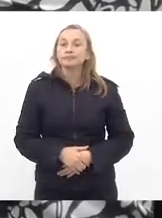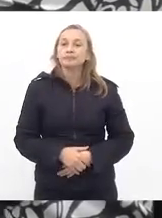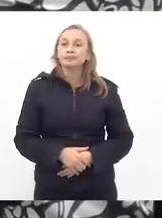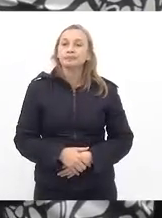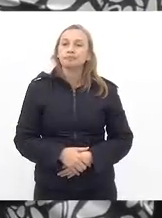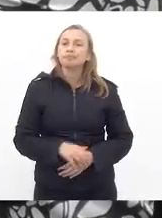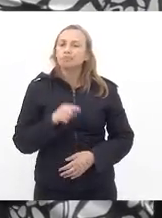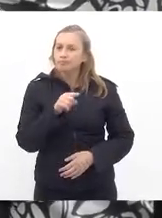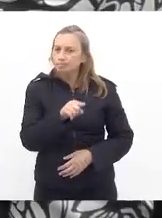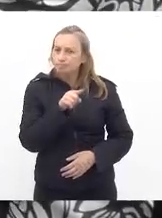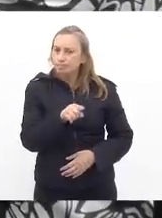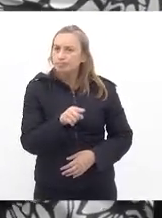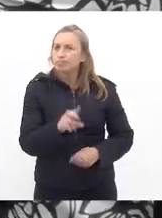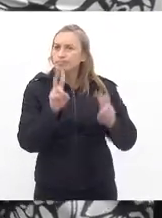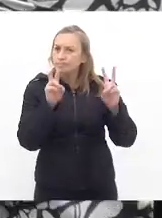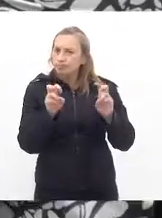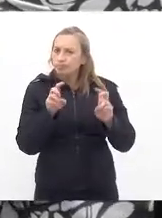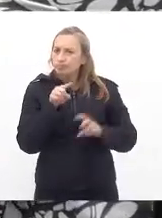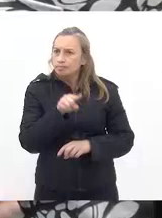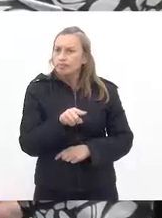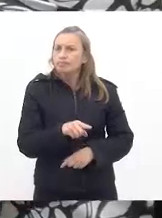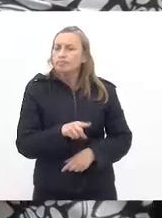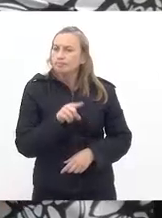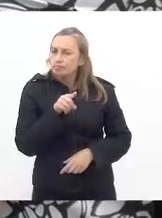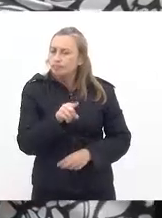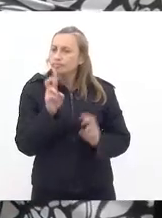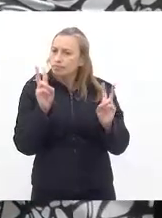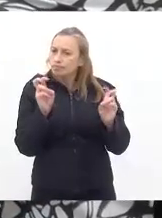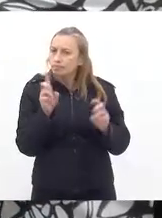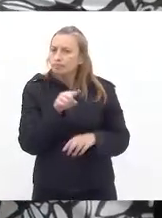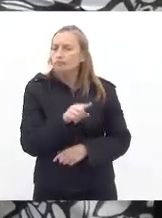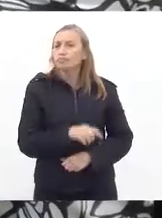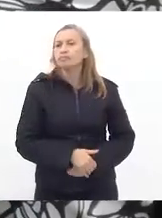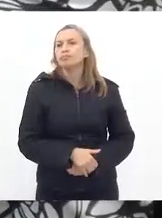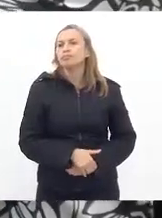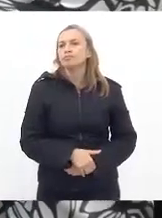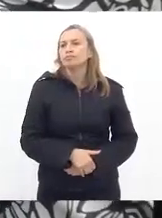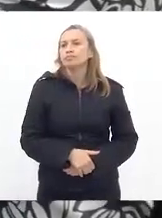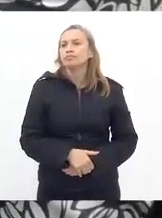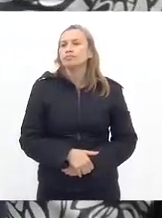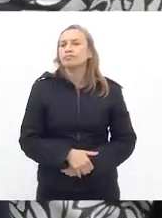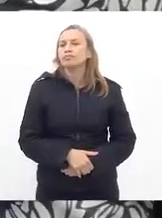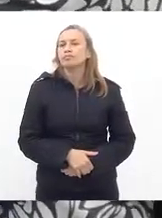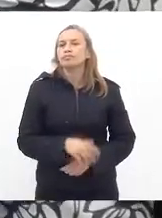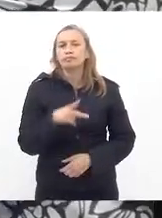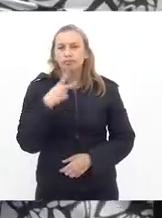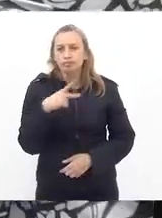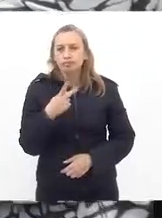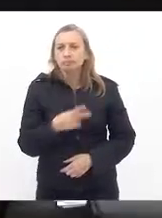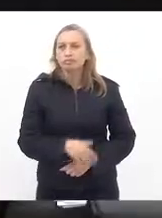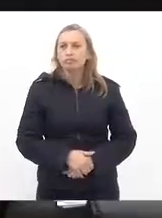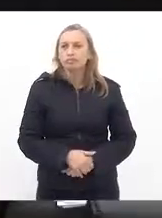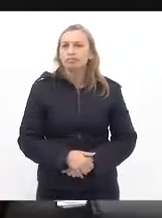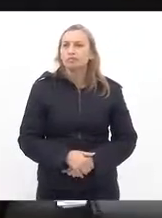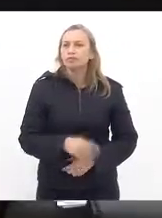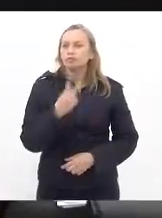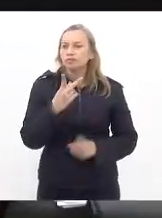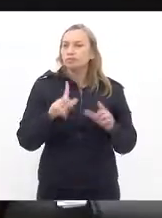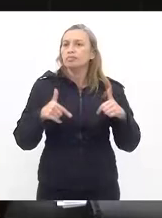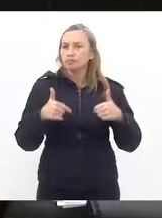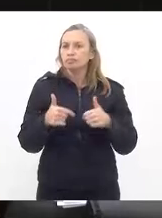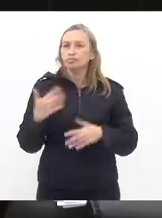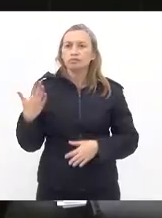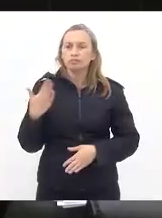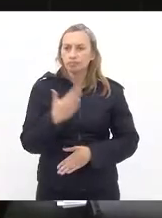sobre esta mesma matéria sobre esta mesma matéria debruçando-se sobre duas